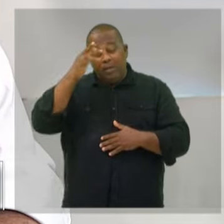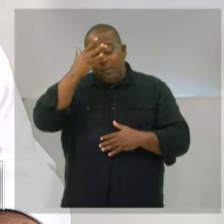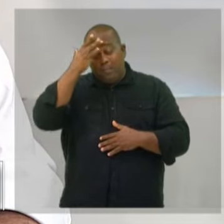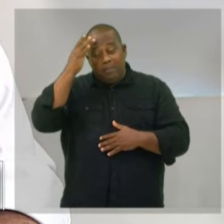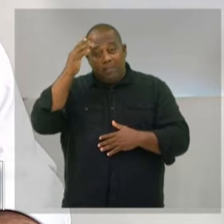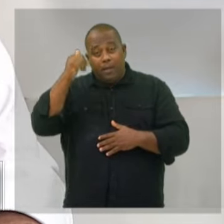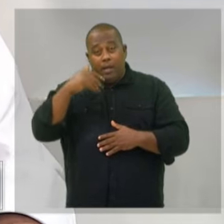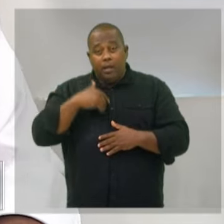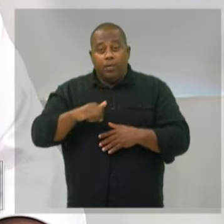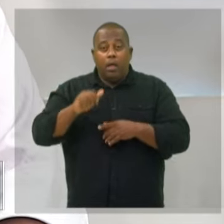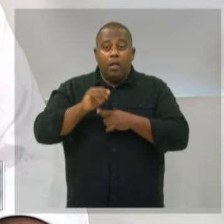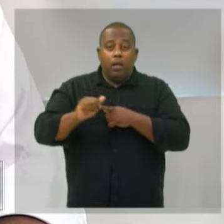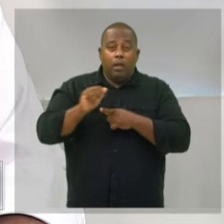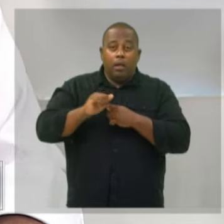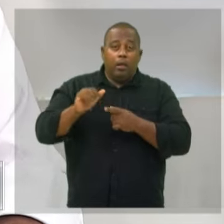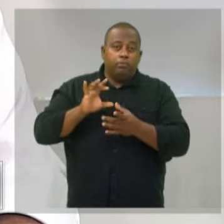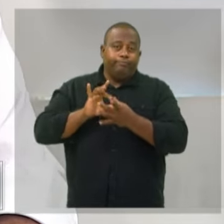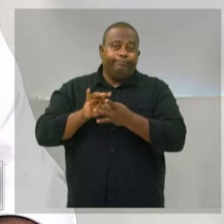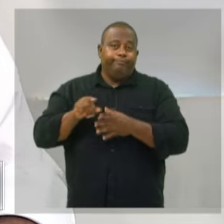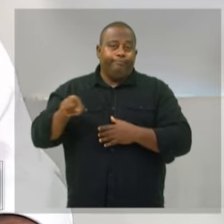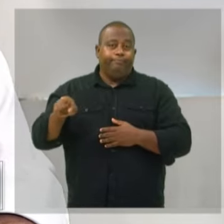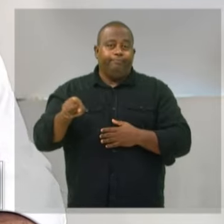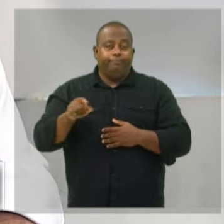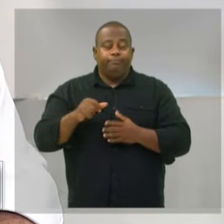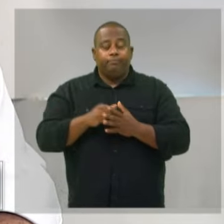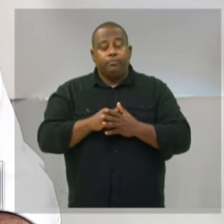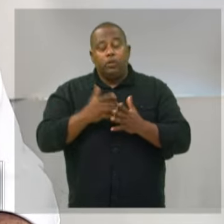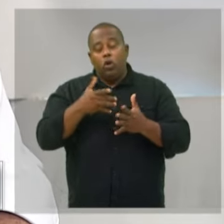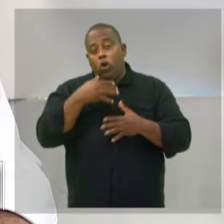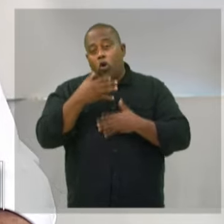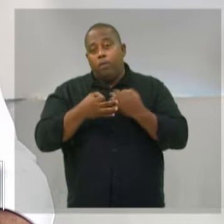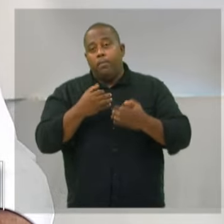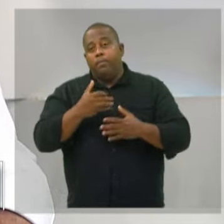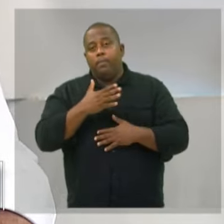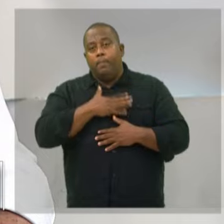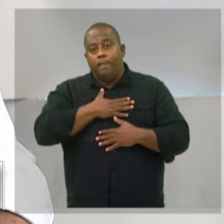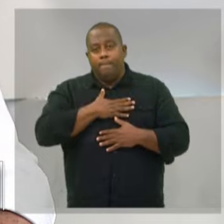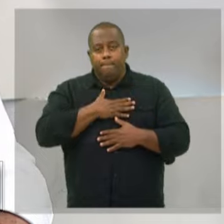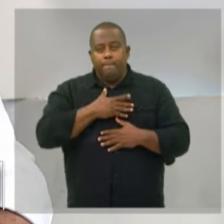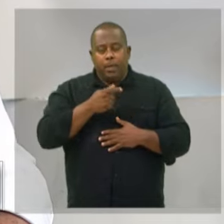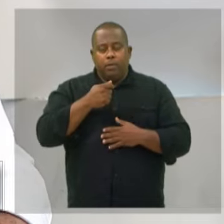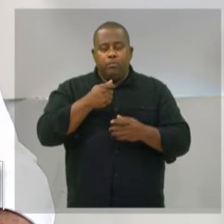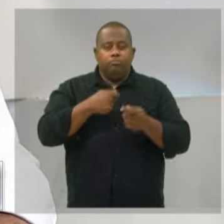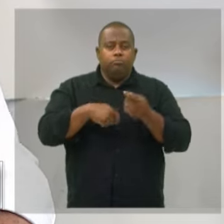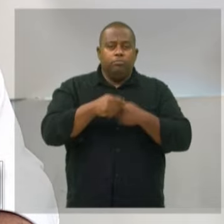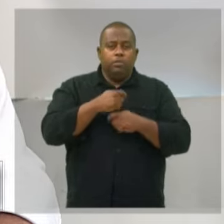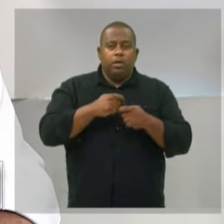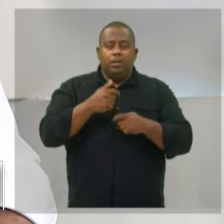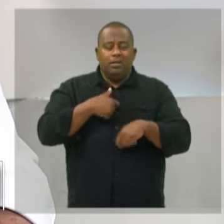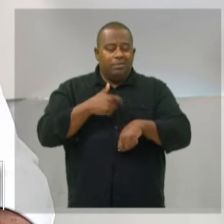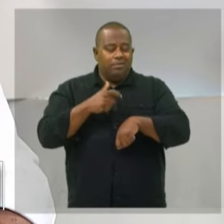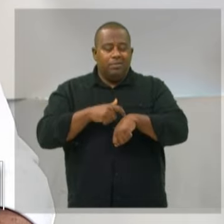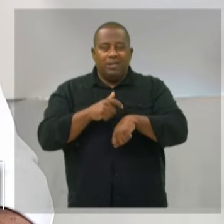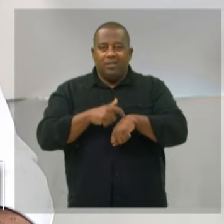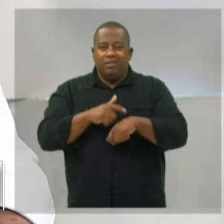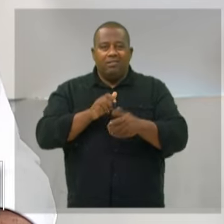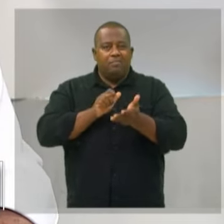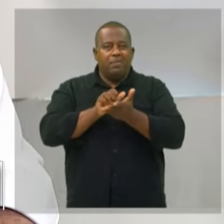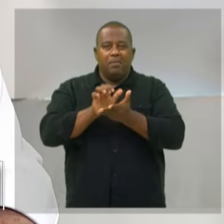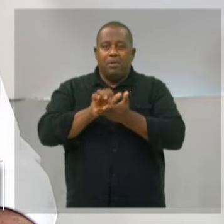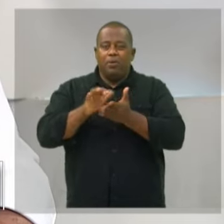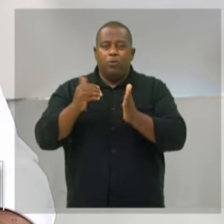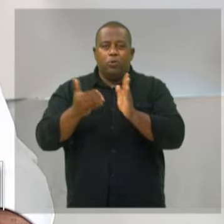ligados a ele eu queria que você comentasse isso porque no meu governo eu vou demitir todos eles no primeiro dia eu vou